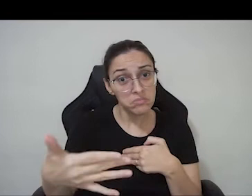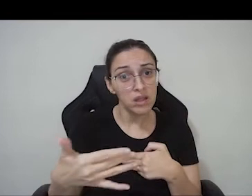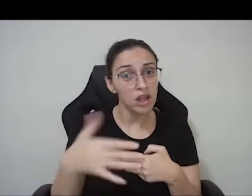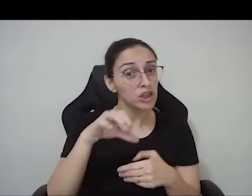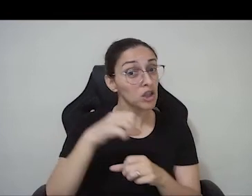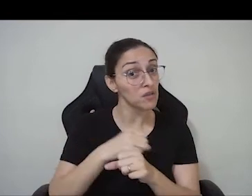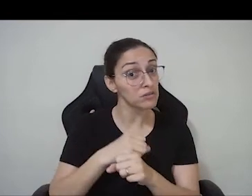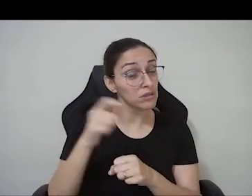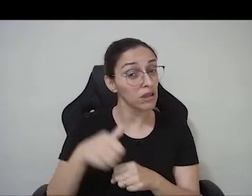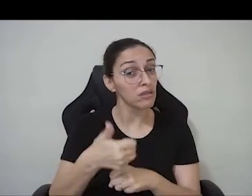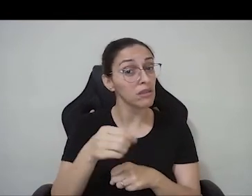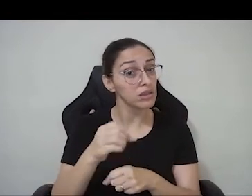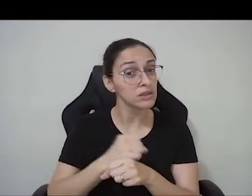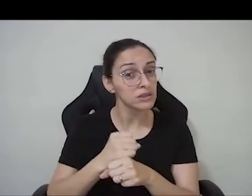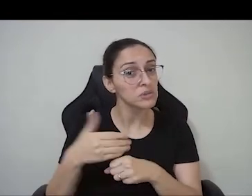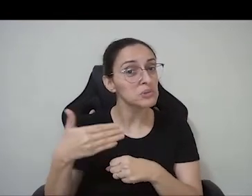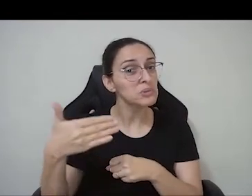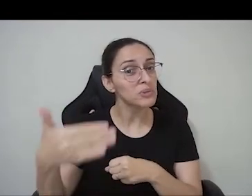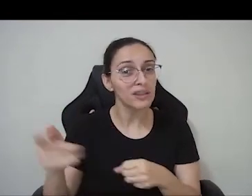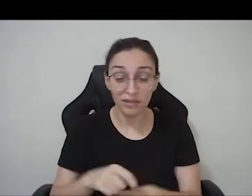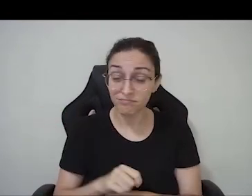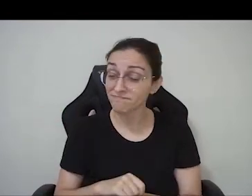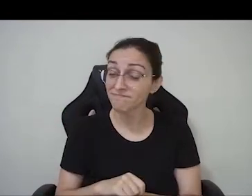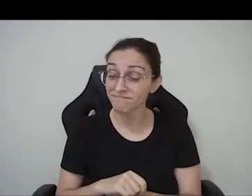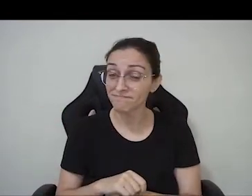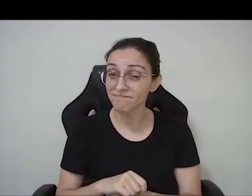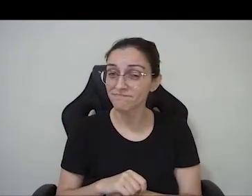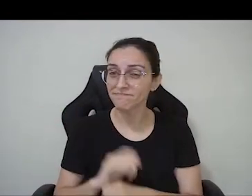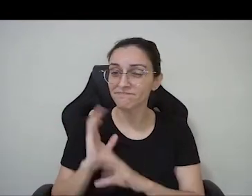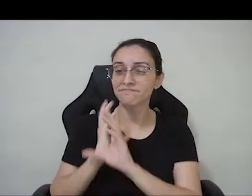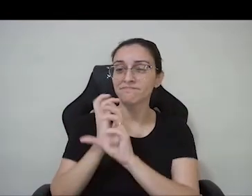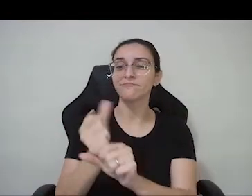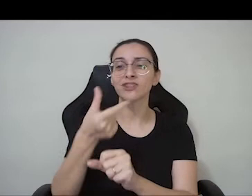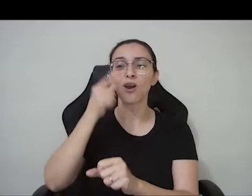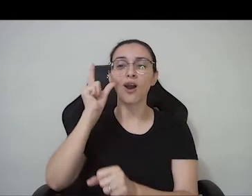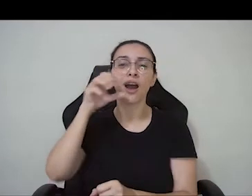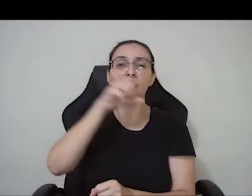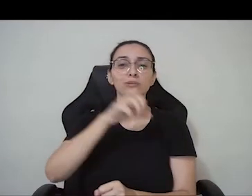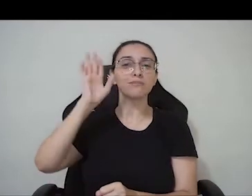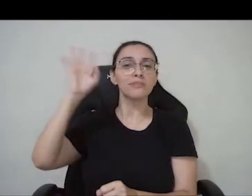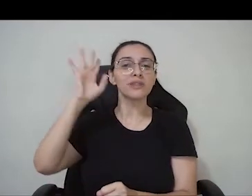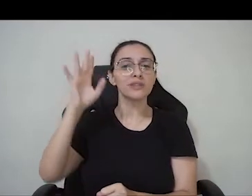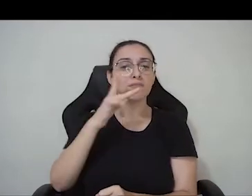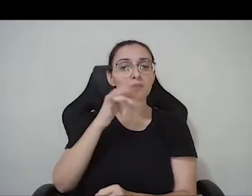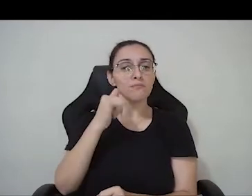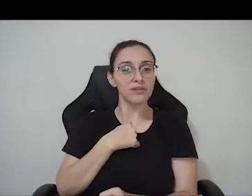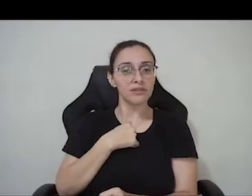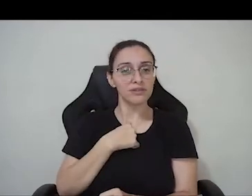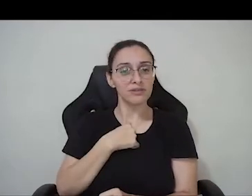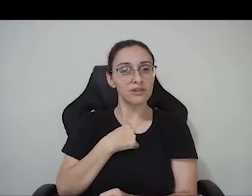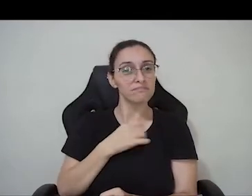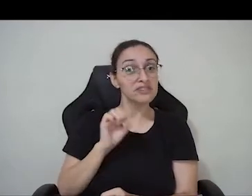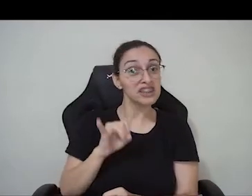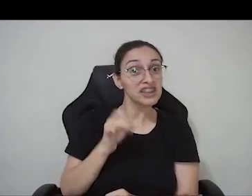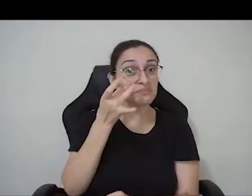9 anos, daqui a 10 anos. Eu fiz um cálculo ontem rápido para pensar no meu pai. Não sei se ele está me